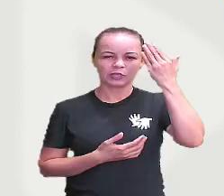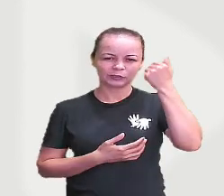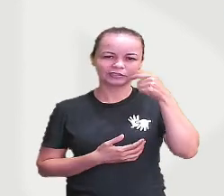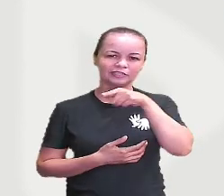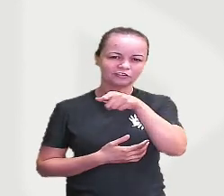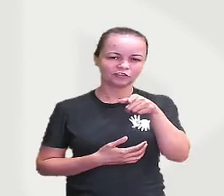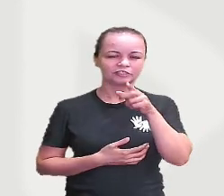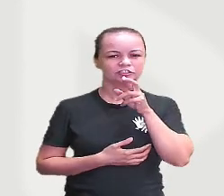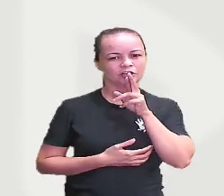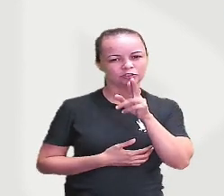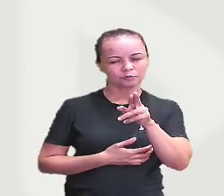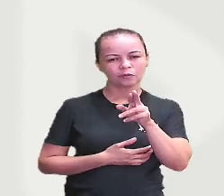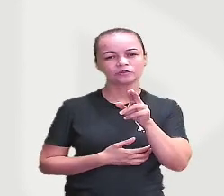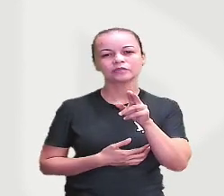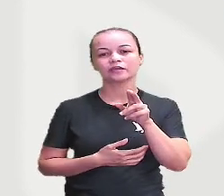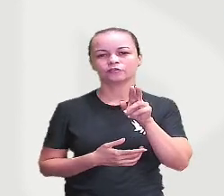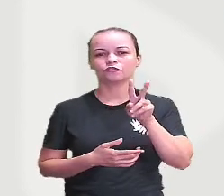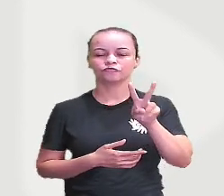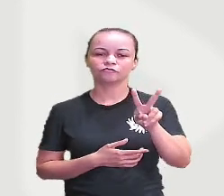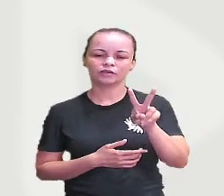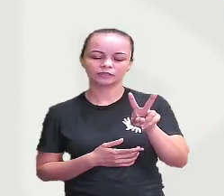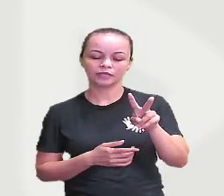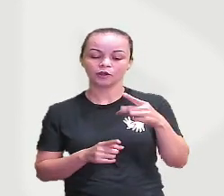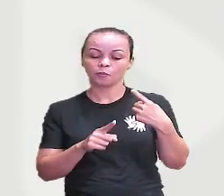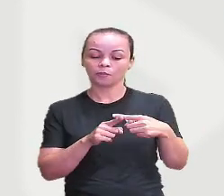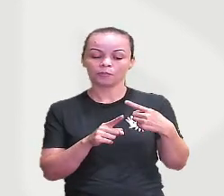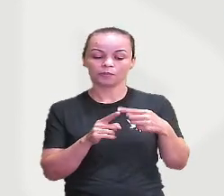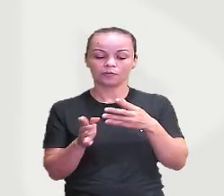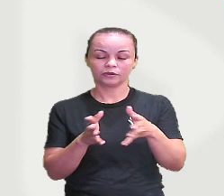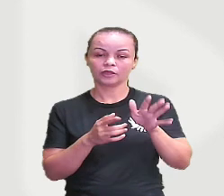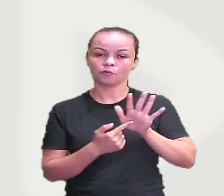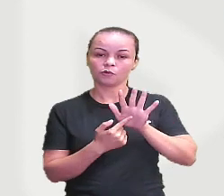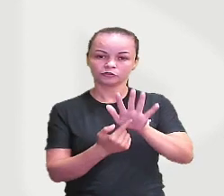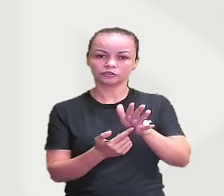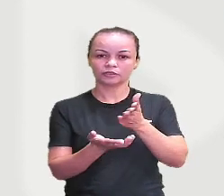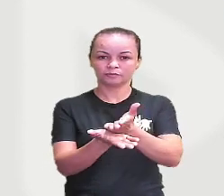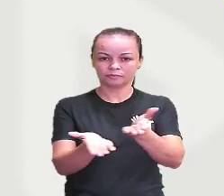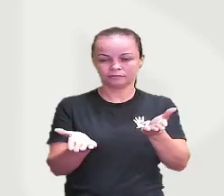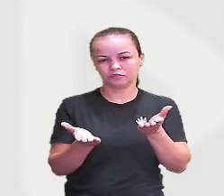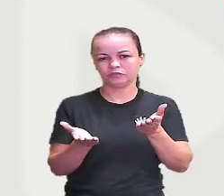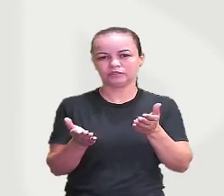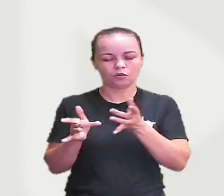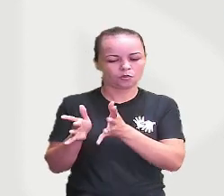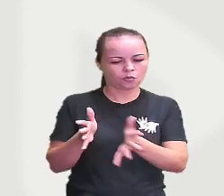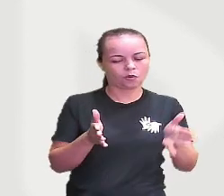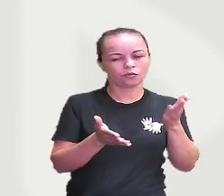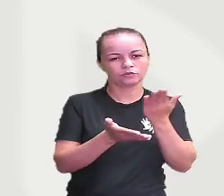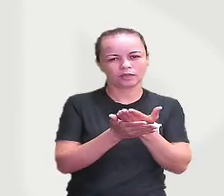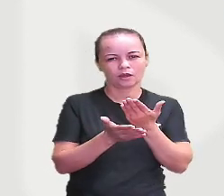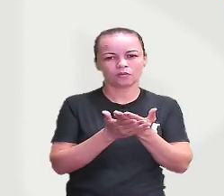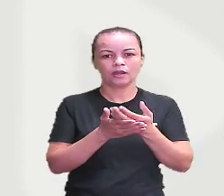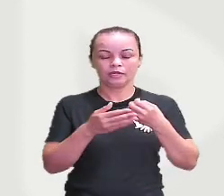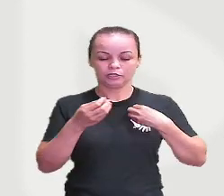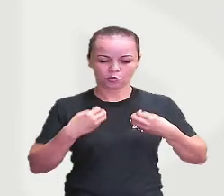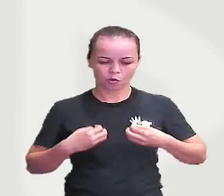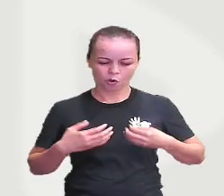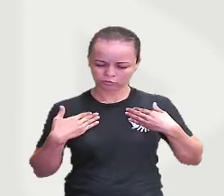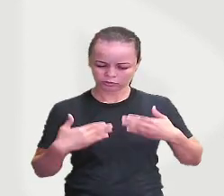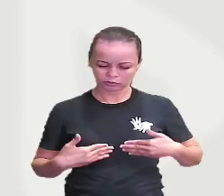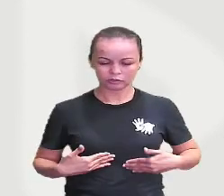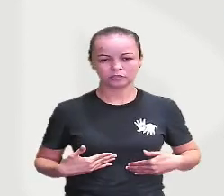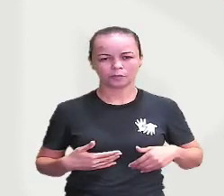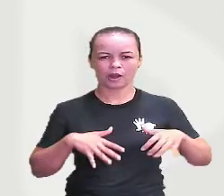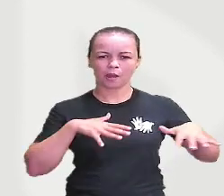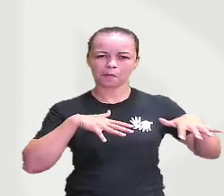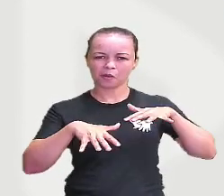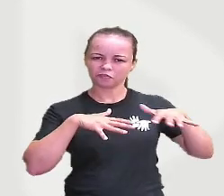vocês assinalariam ela como verdadeiro. Afinal, né, eu mostrei para vocês ao longo da nossa aula que o nosso organismo, ele de fato, ele foi feito